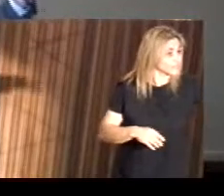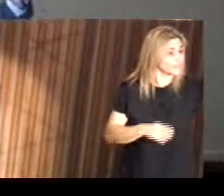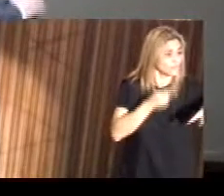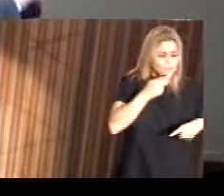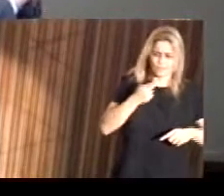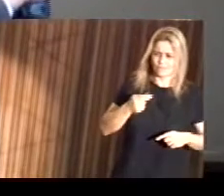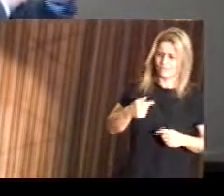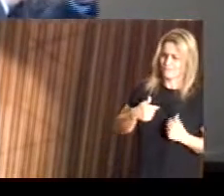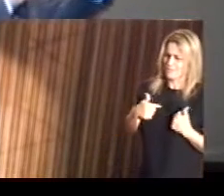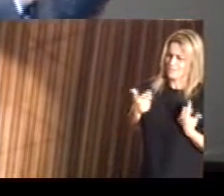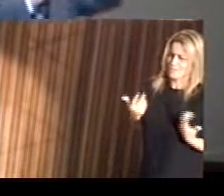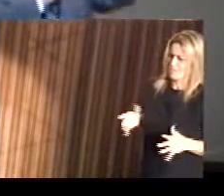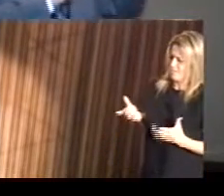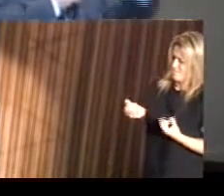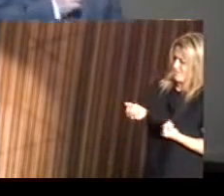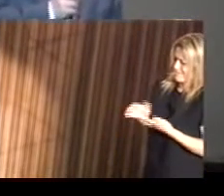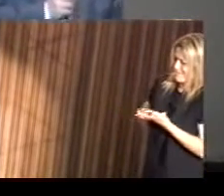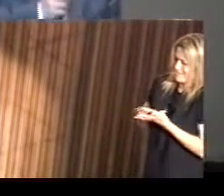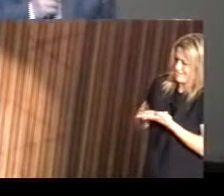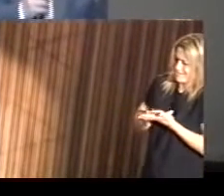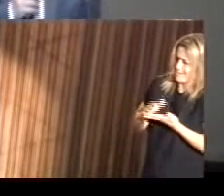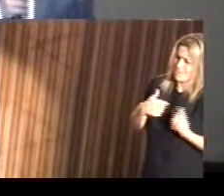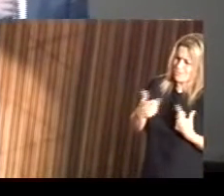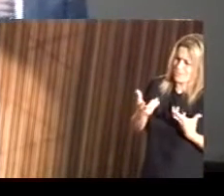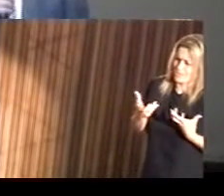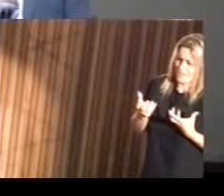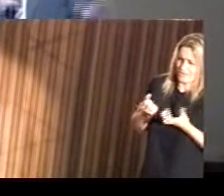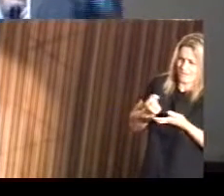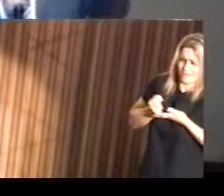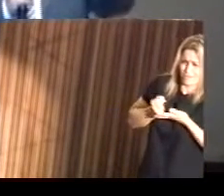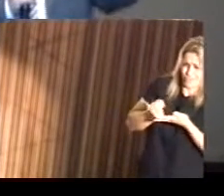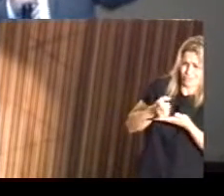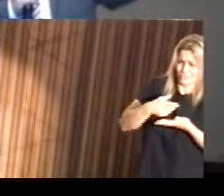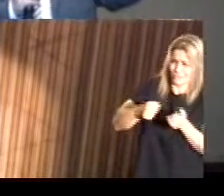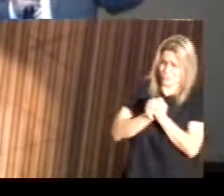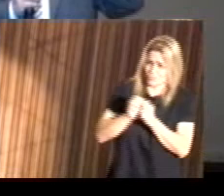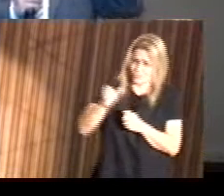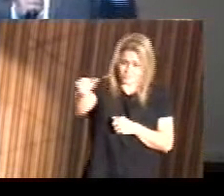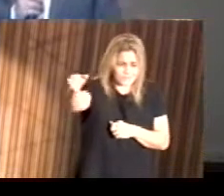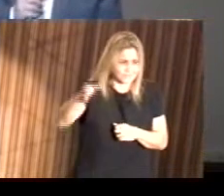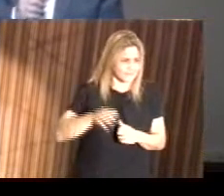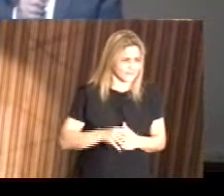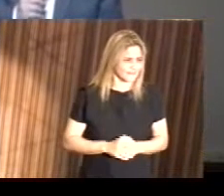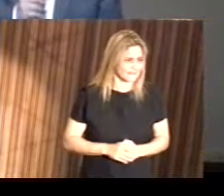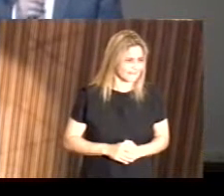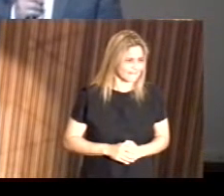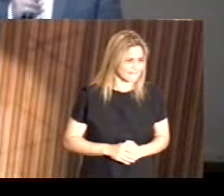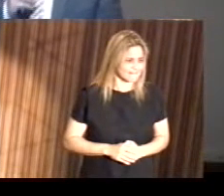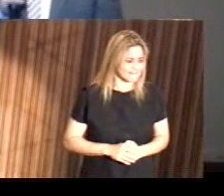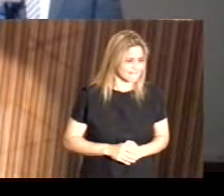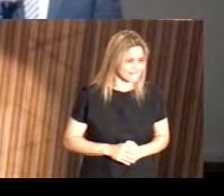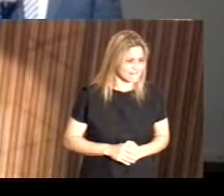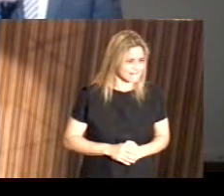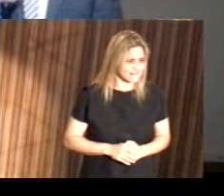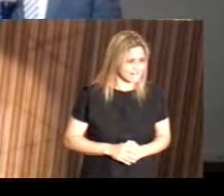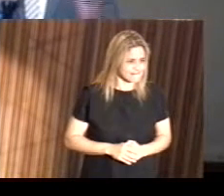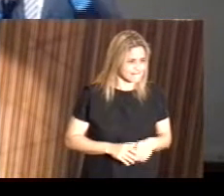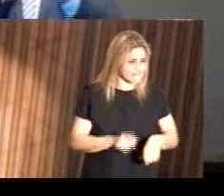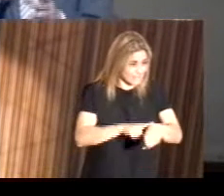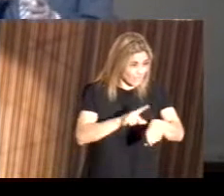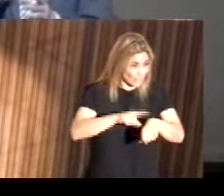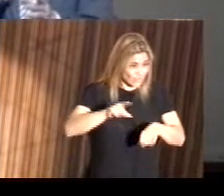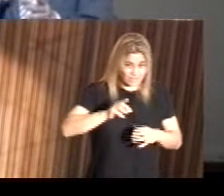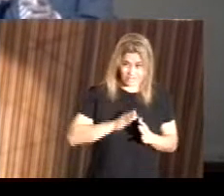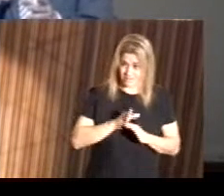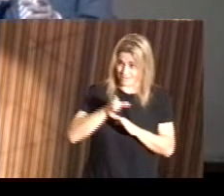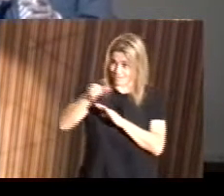Eu quero que vocês voltem para suas casas. Que tudo que é de vocês seja de vocês. Porque eu não quero ser